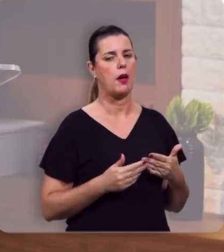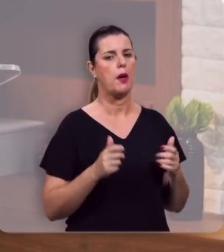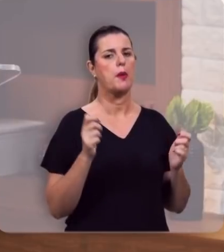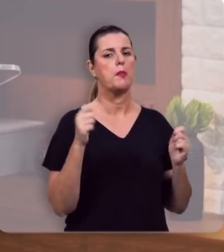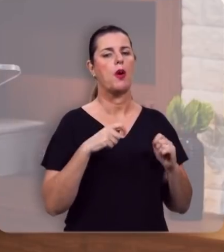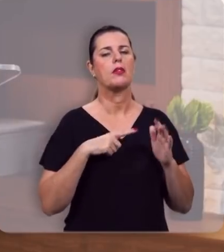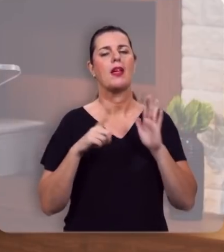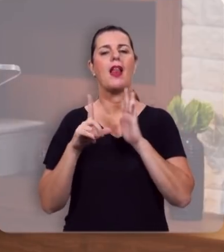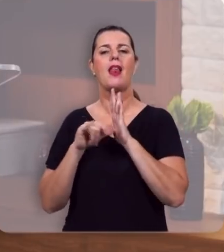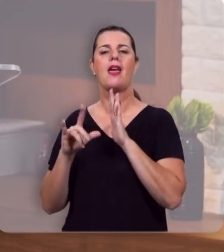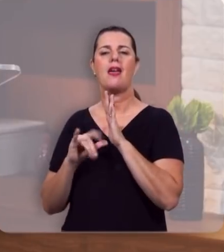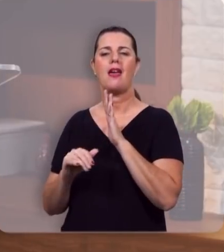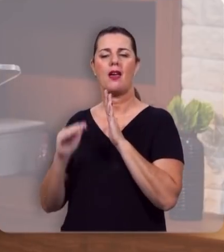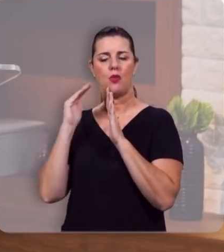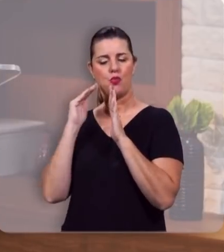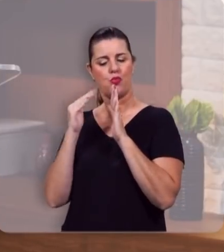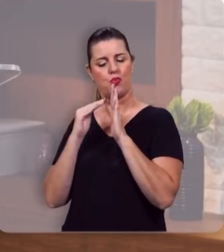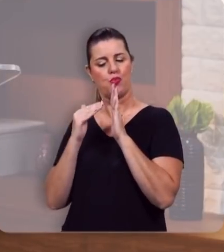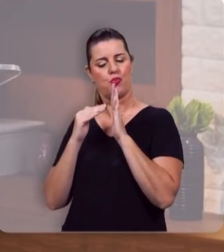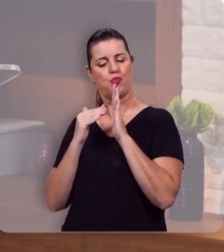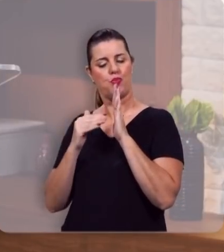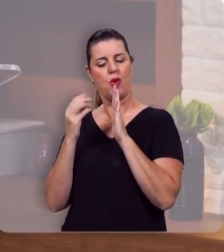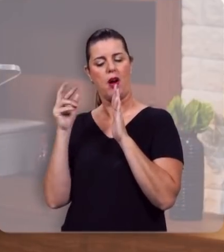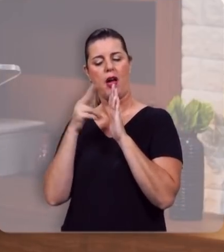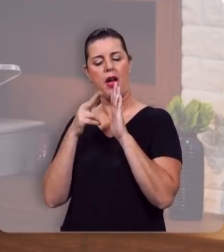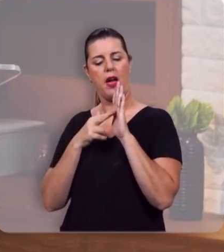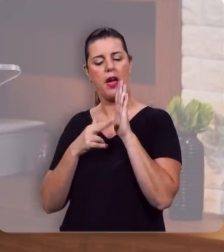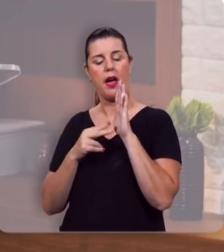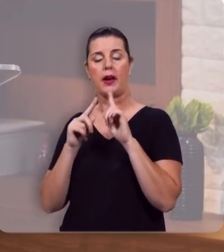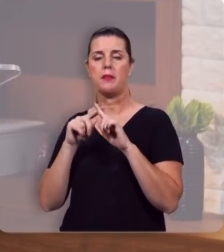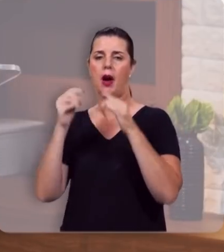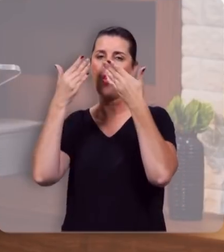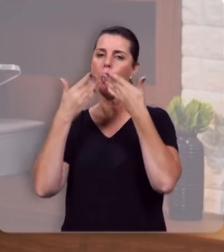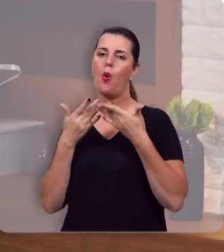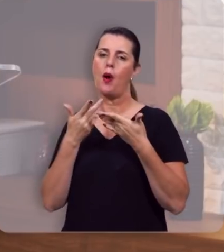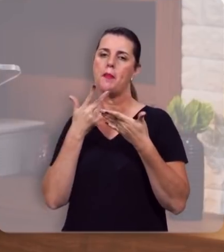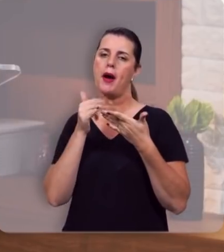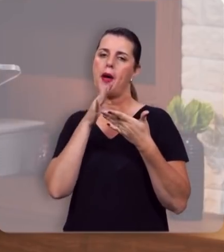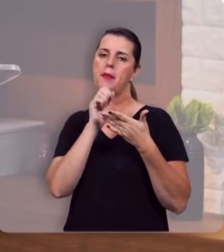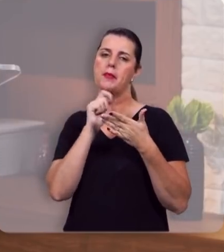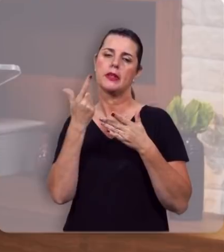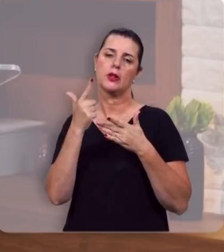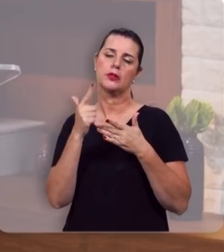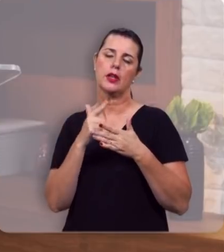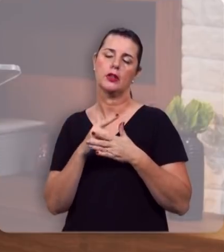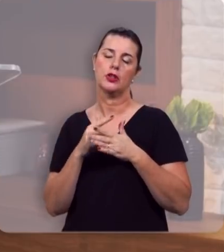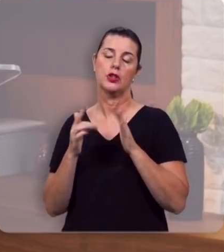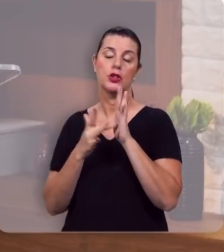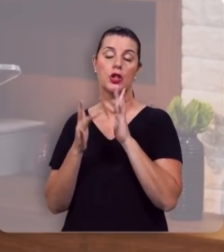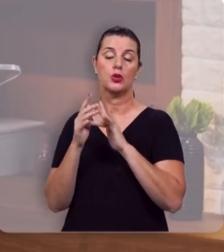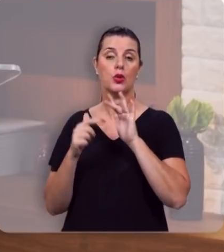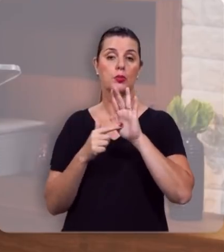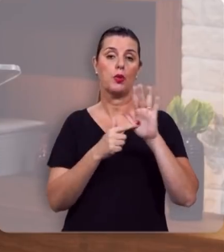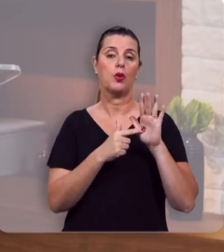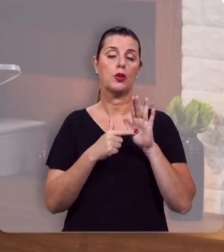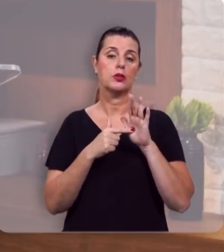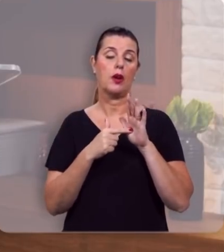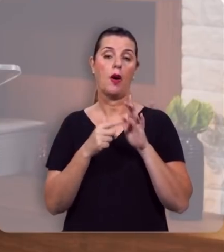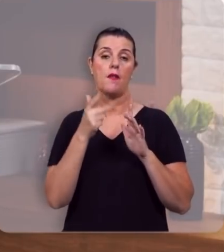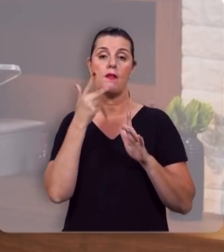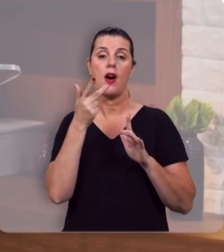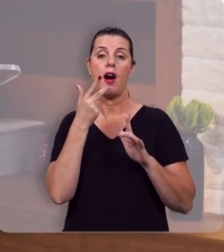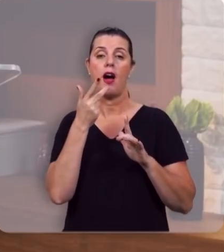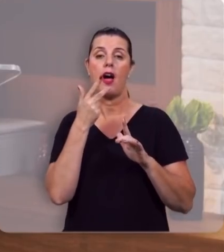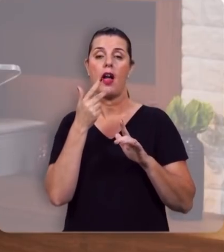um legalista dentro de casa, mas não honrar pai e mãe. Jesus ilustrou isso com a parábola do chamado filho